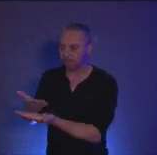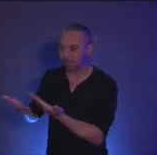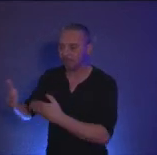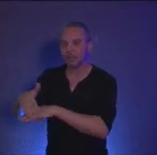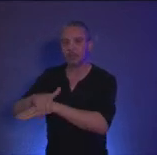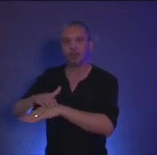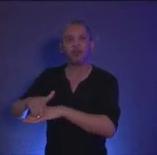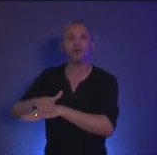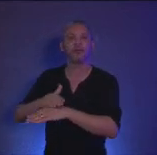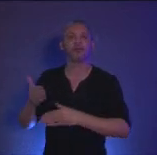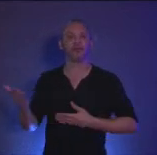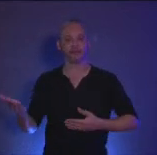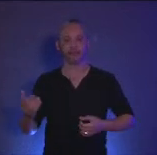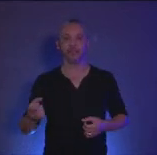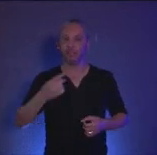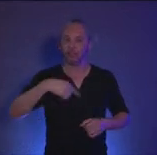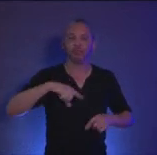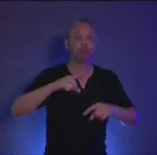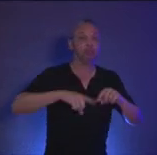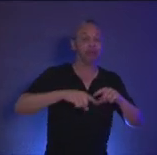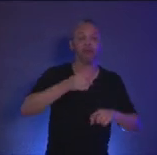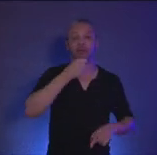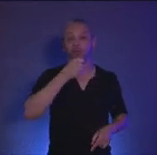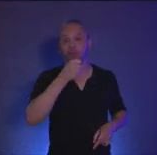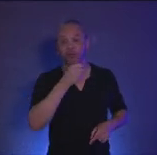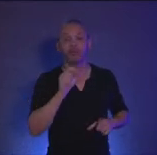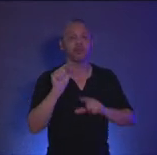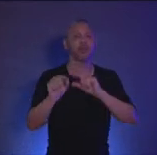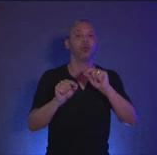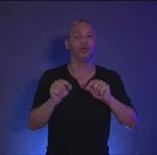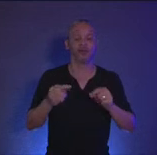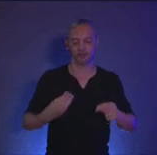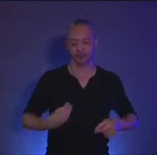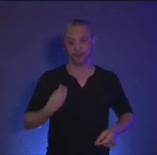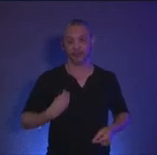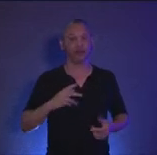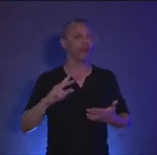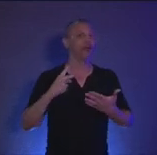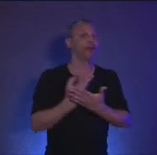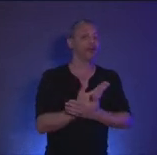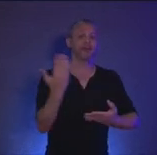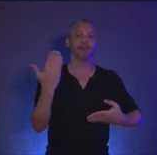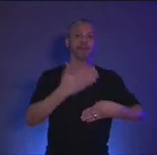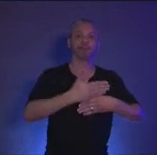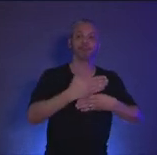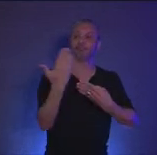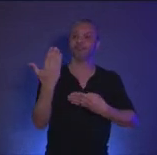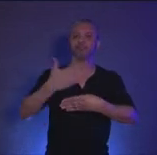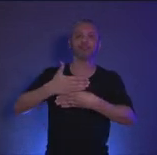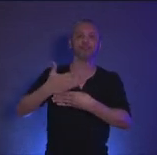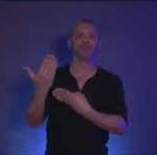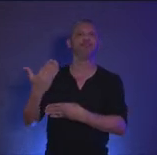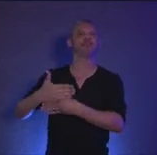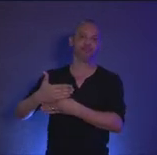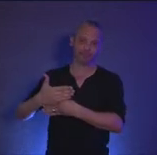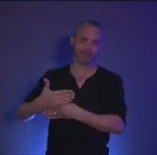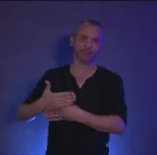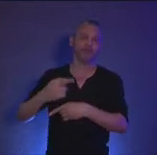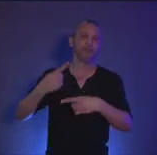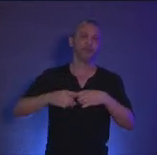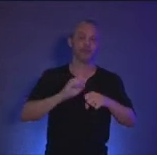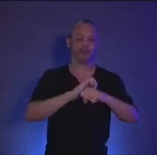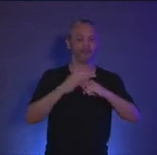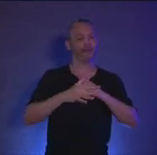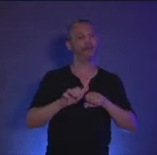esses dados. E a gente fez esse material no momento onde a gente estava vivendo lockdown. Ou seja, foi uma dificuldade